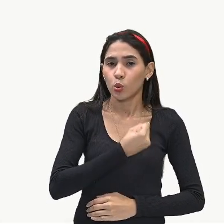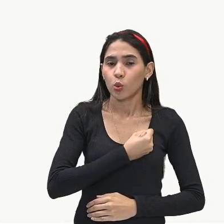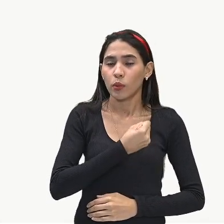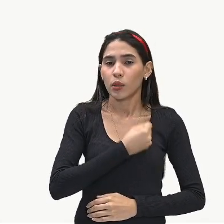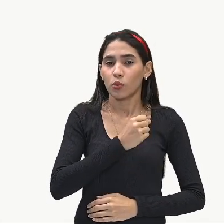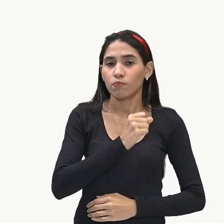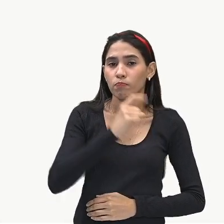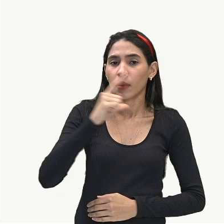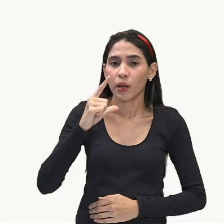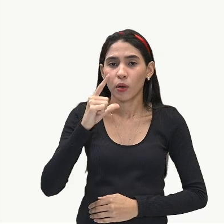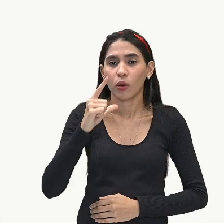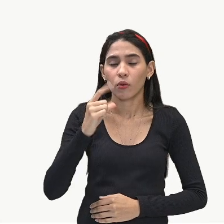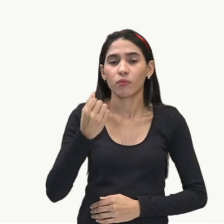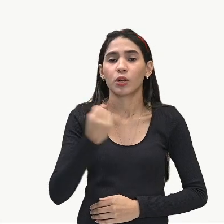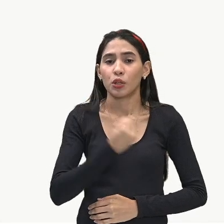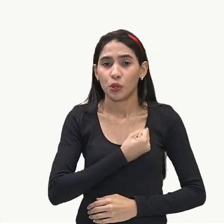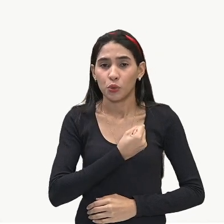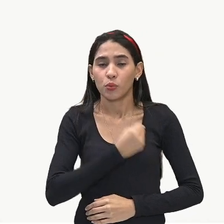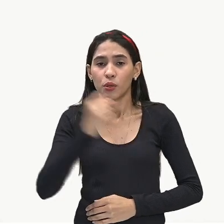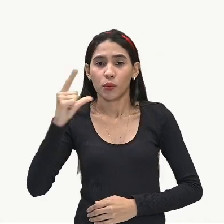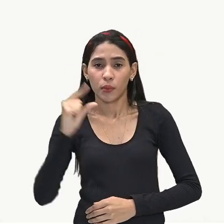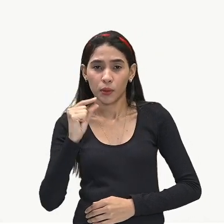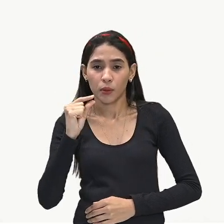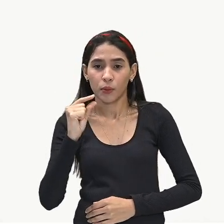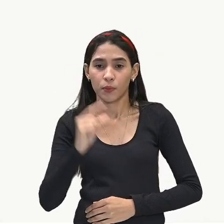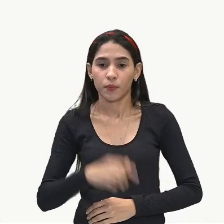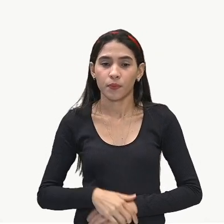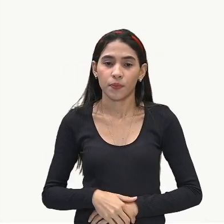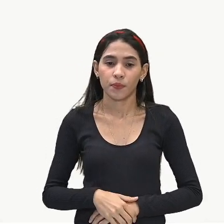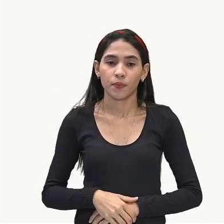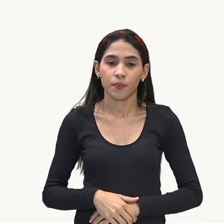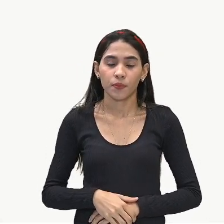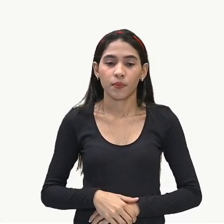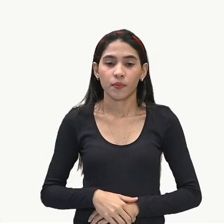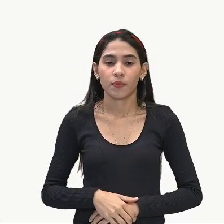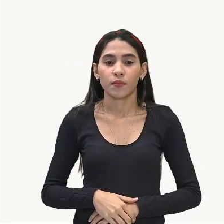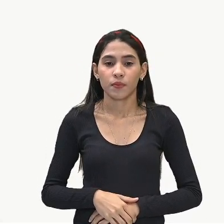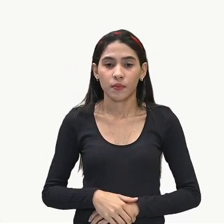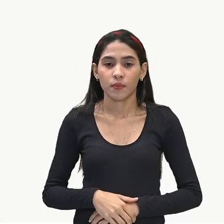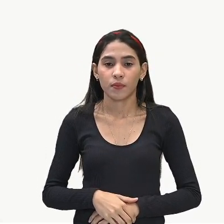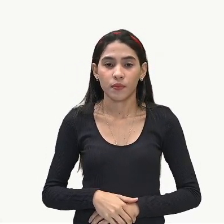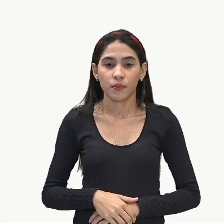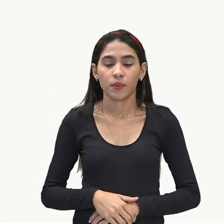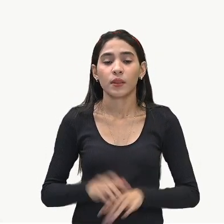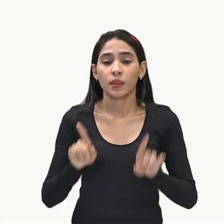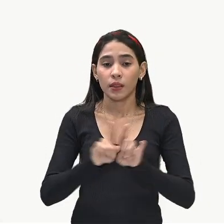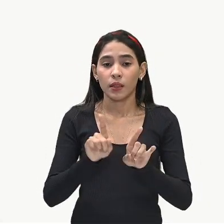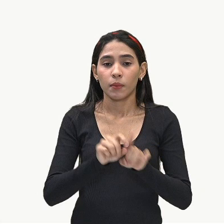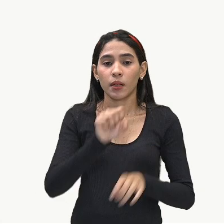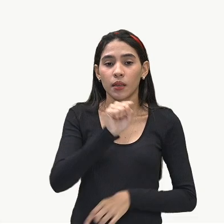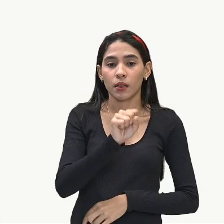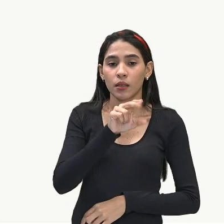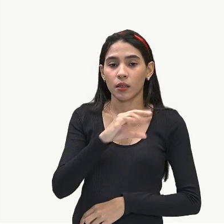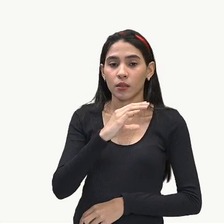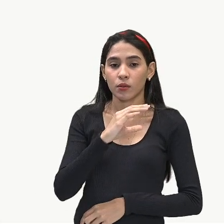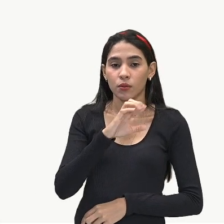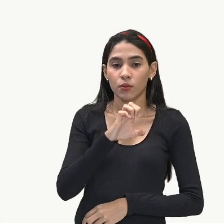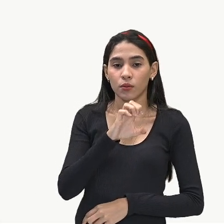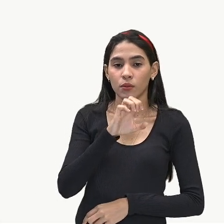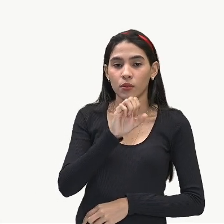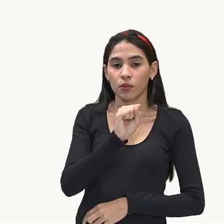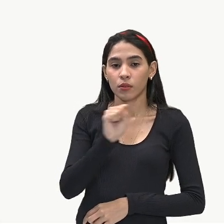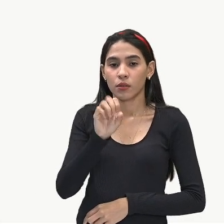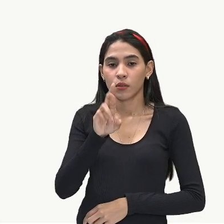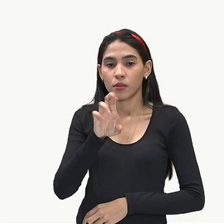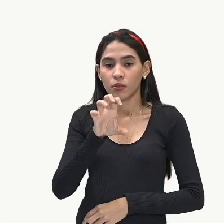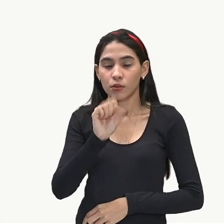termos que são menores que os seus respectivos sucessores na sequência. Olha esse exemplo aqui.